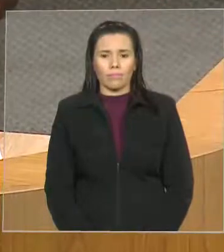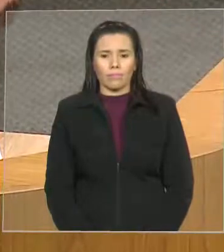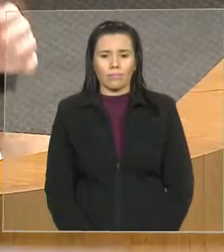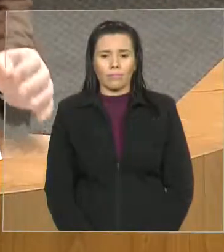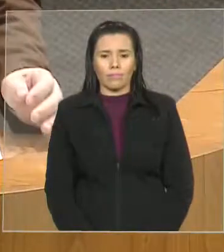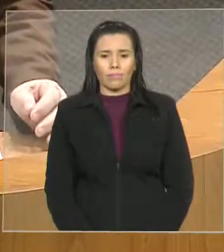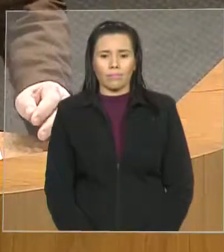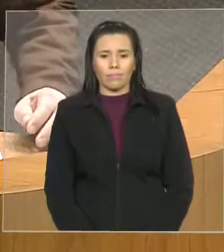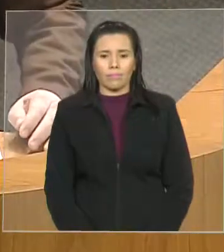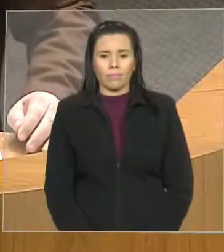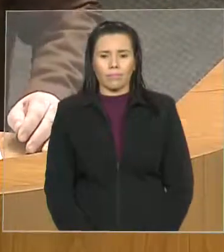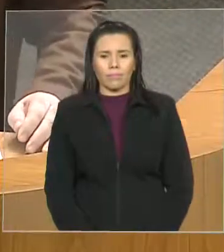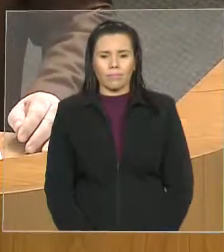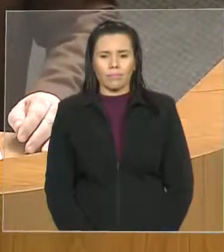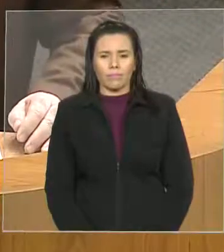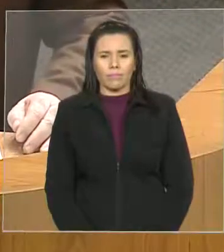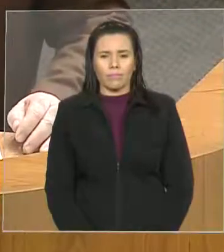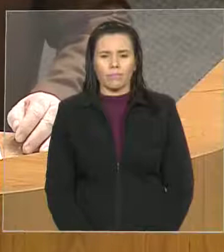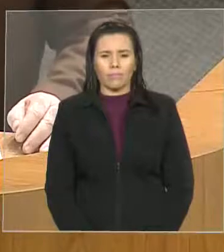encontrou